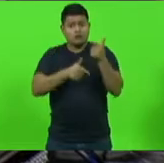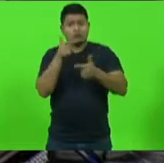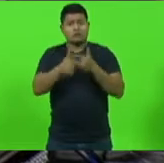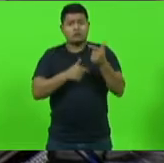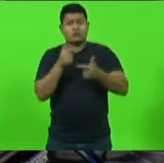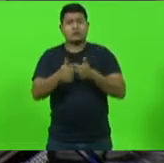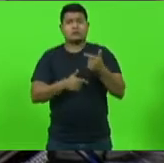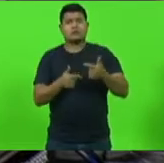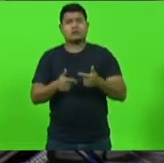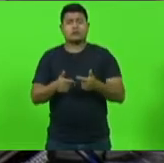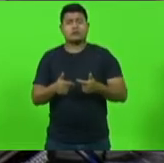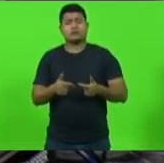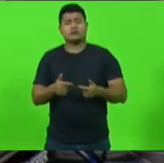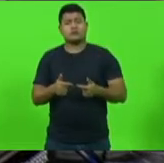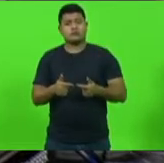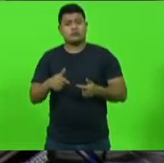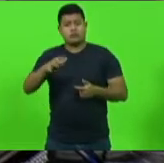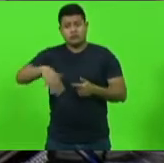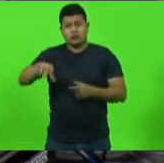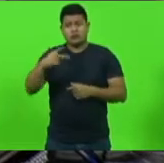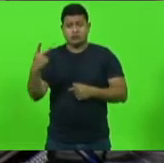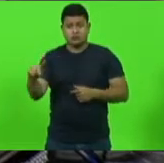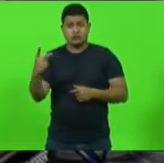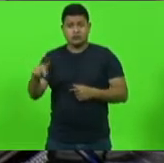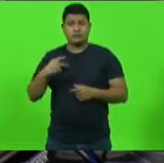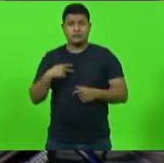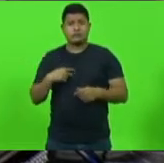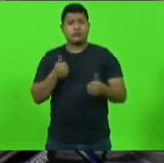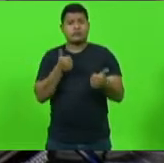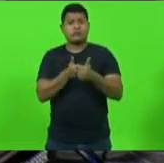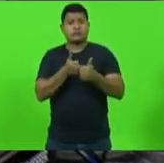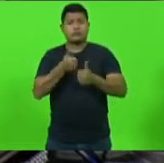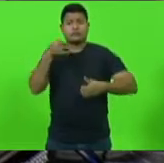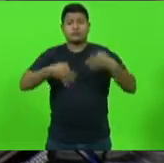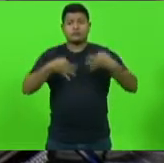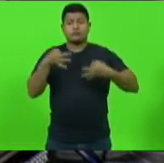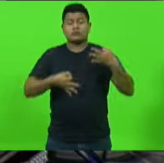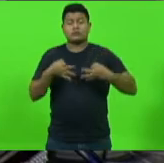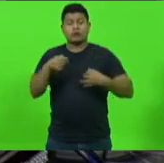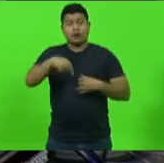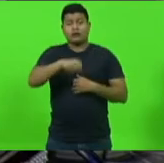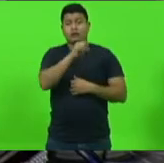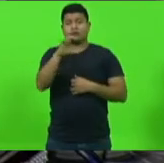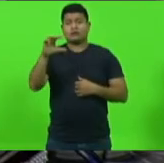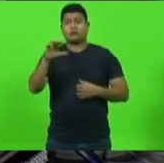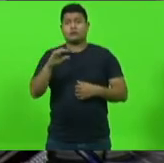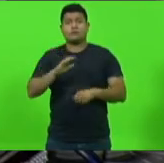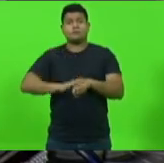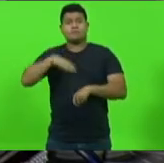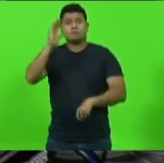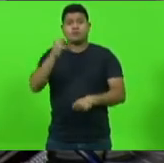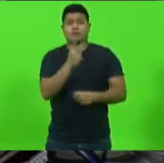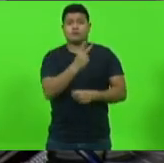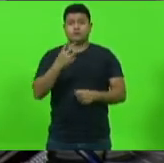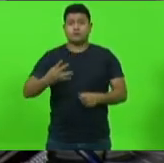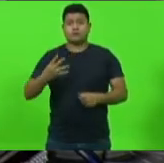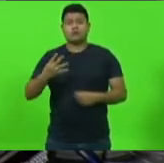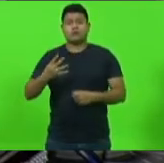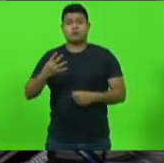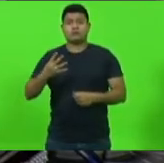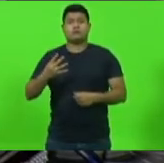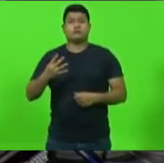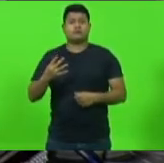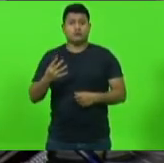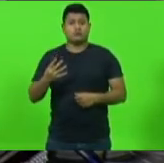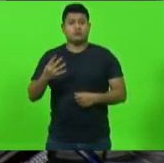sua atividade. No Tribunal de Justiça de Santa Catarina, mais de 24 cadetes já